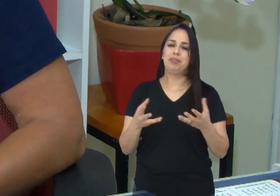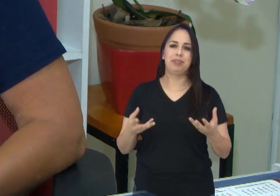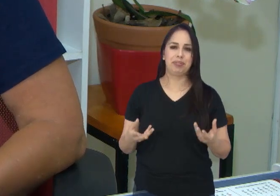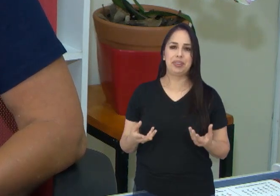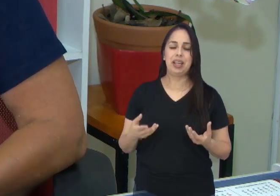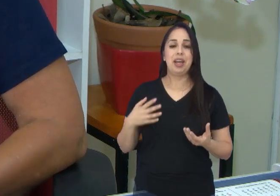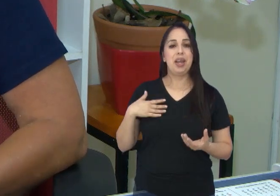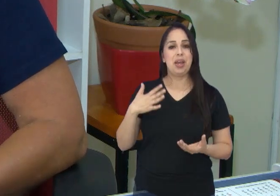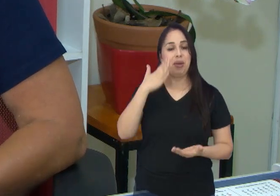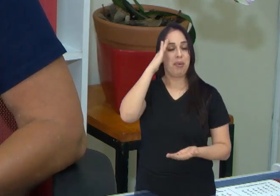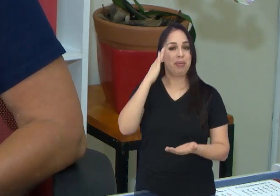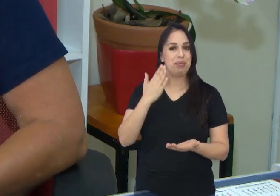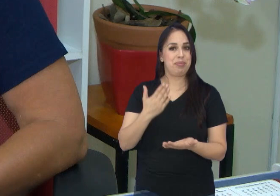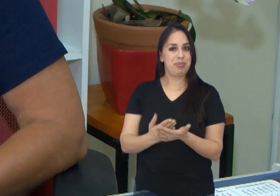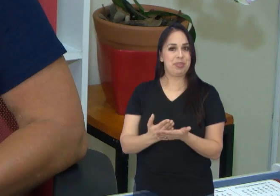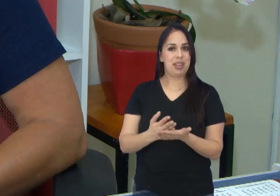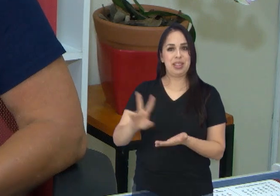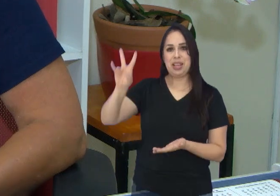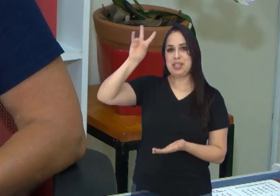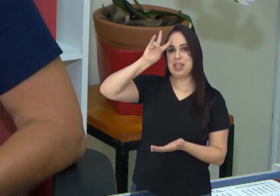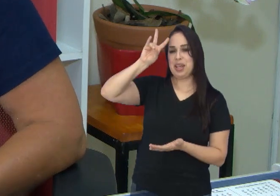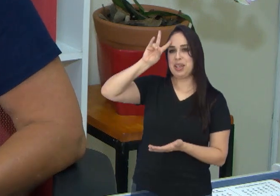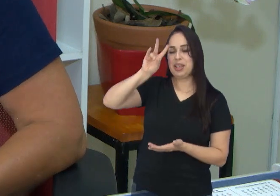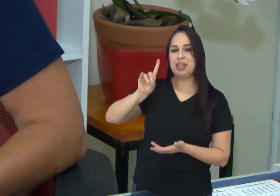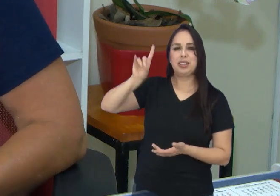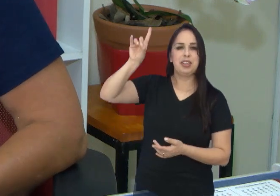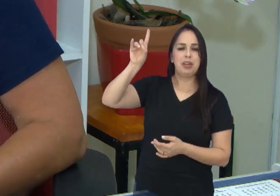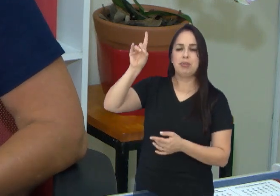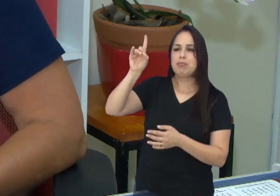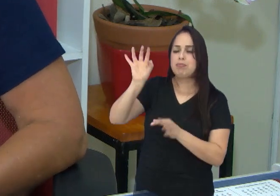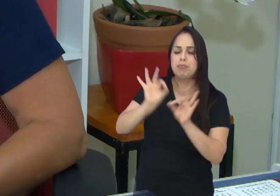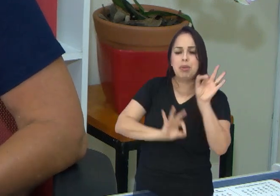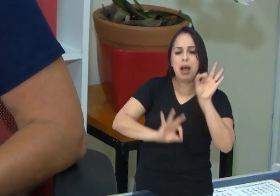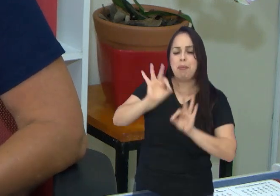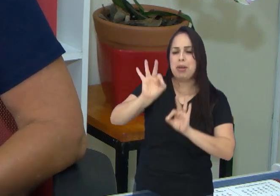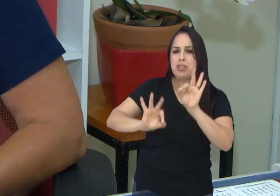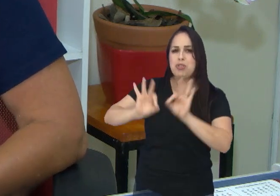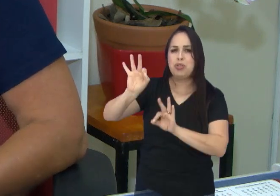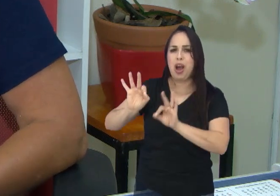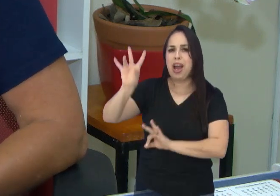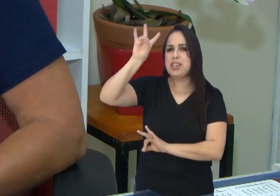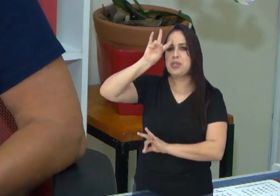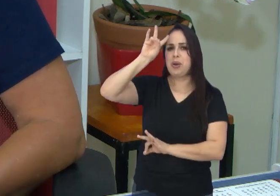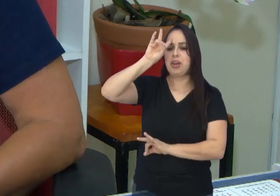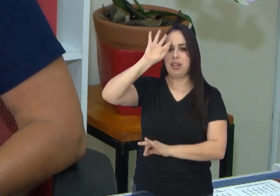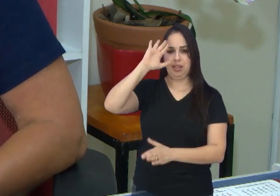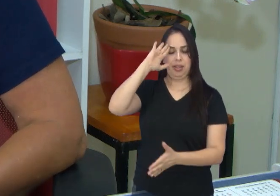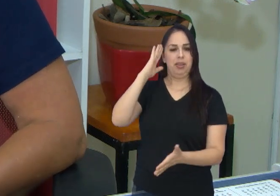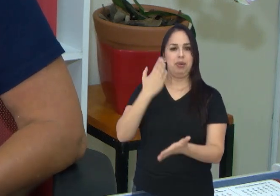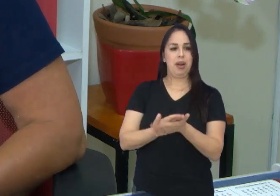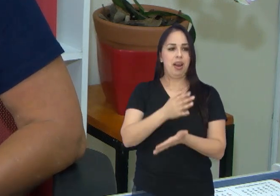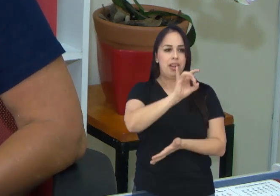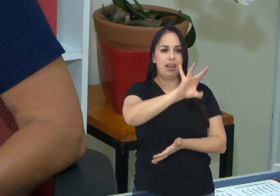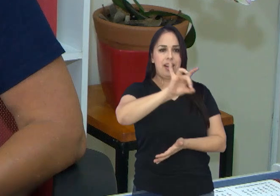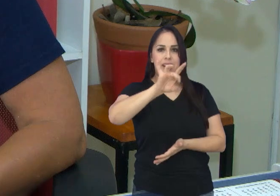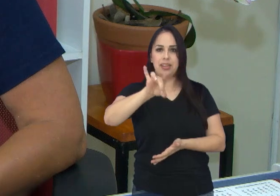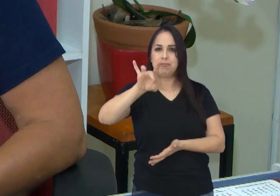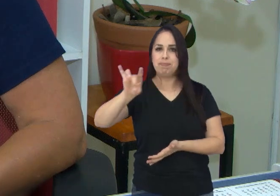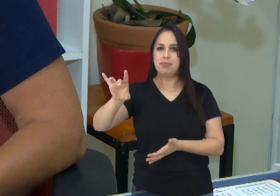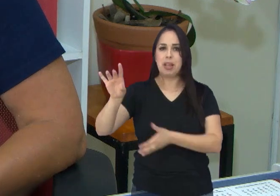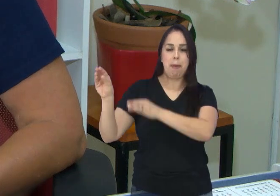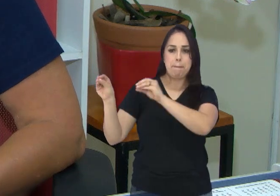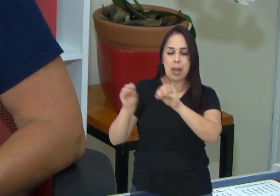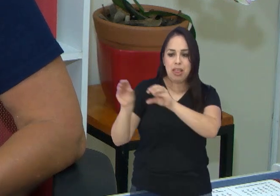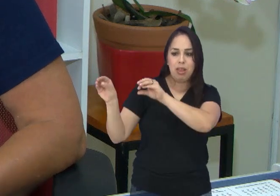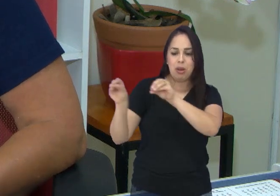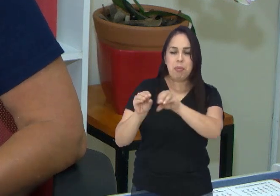Eu acredito muito na história providencial de Deus na vida de cada um. E eu creio que cada um que se mudou para o Satélite, que